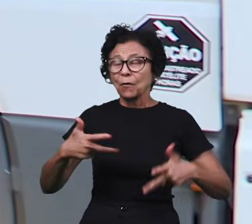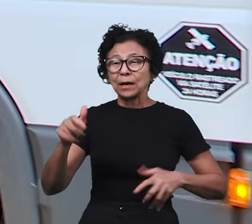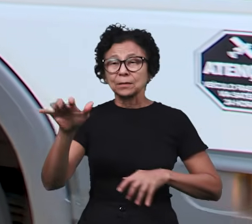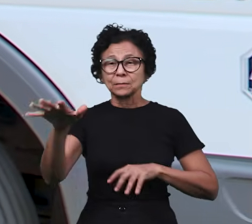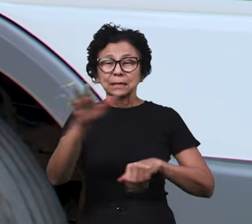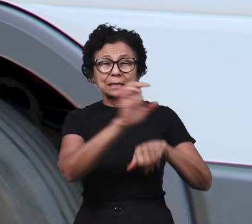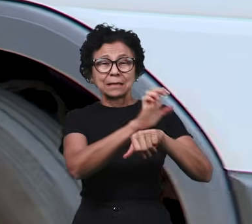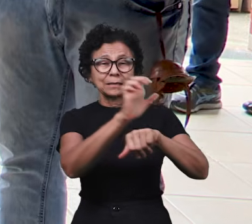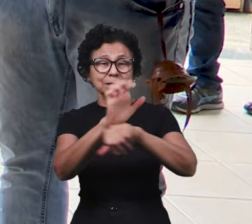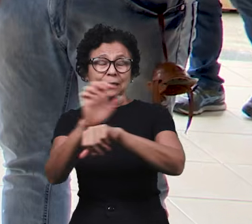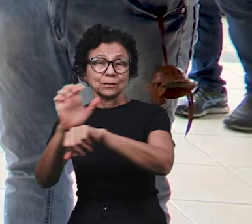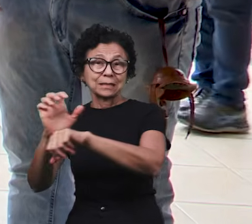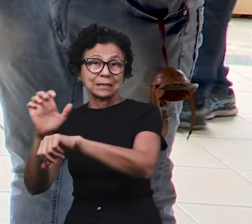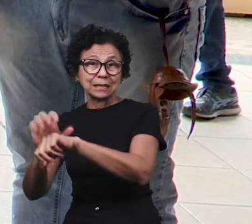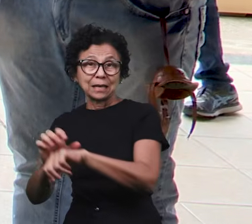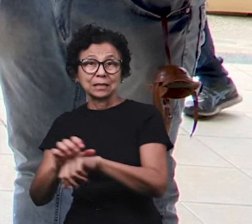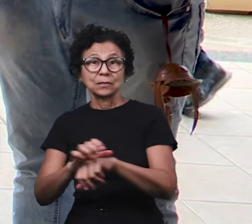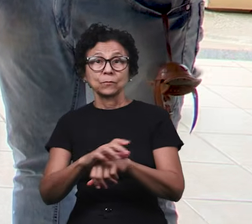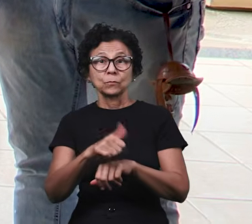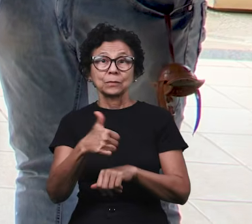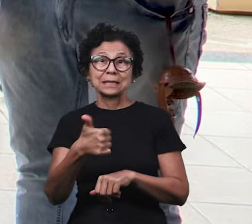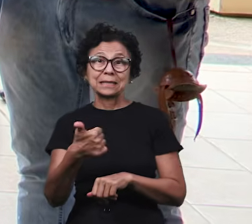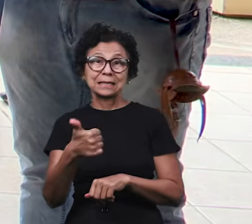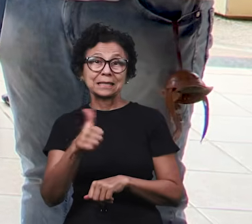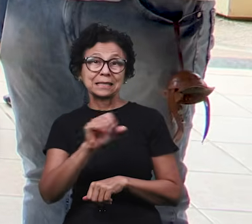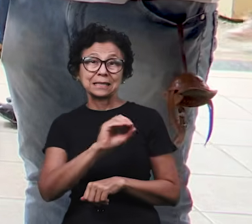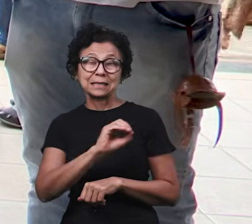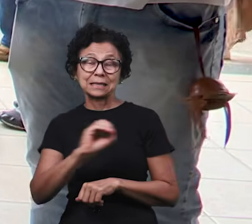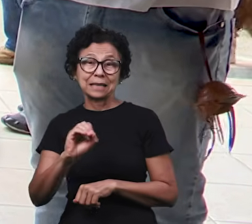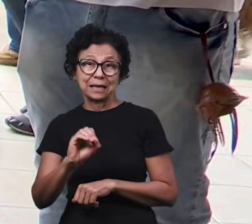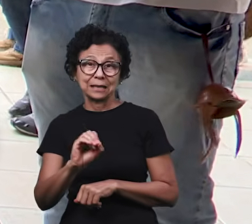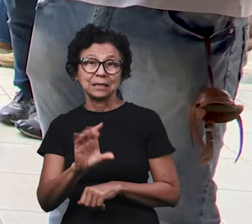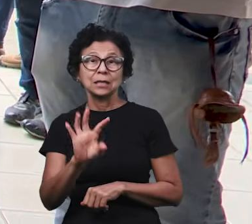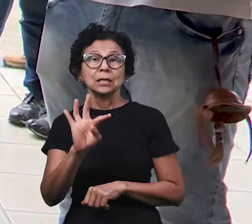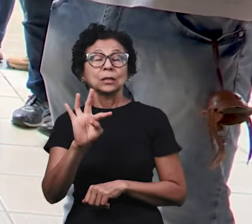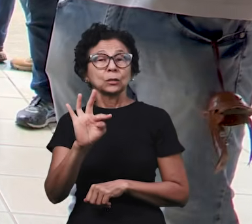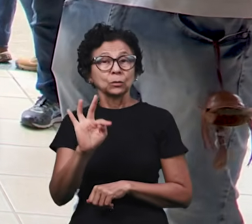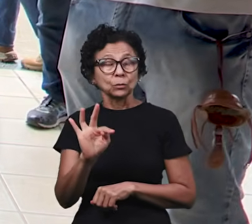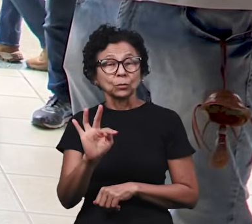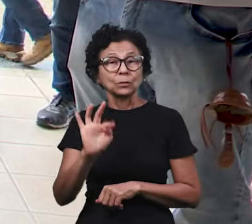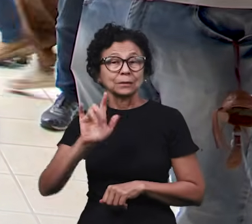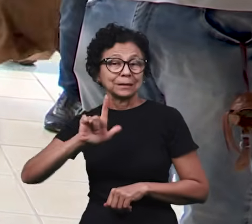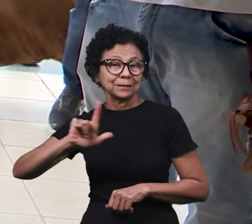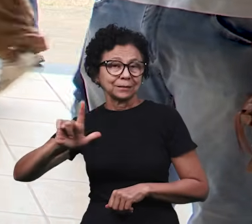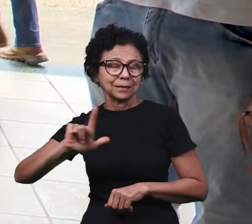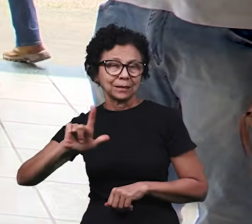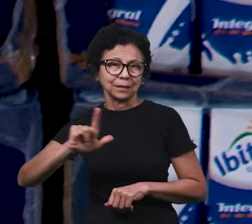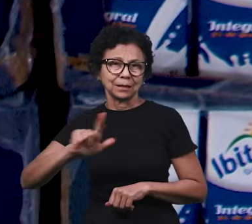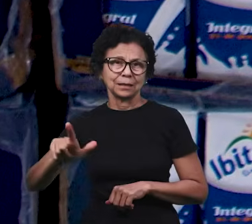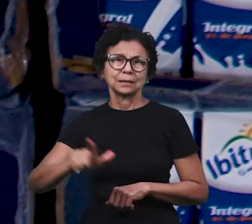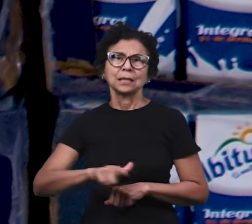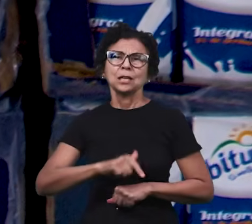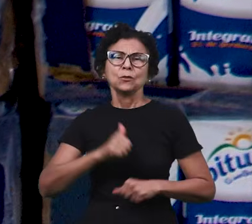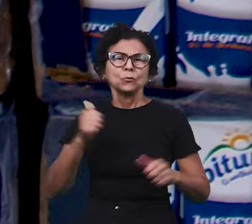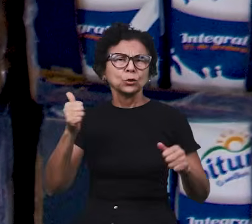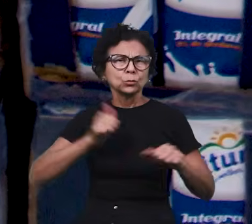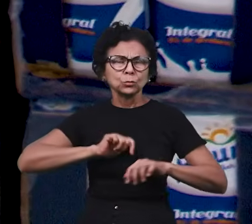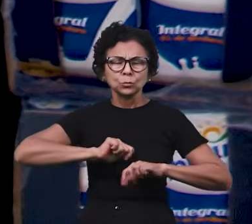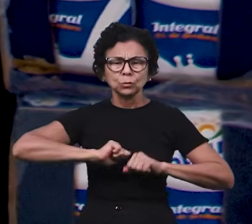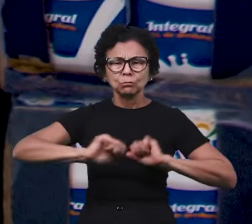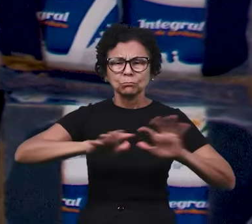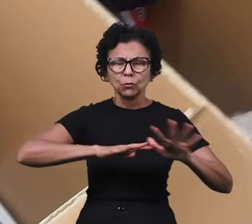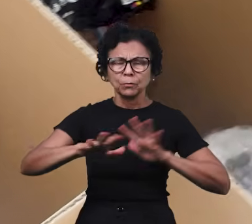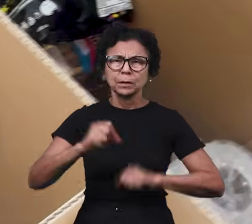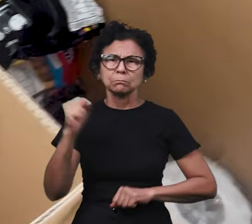somam mais de 100 toneladas. A recepção e a triagem se destacaram pela agilidade e organização. Com a